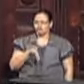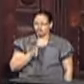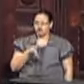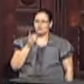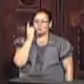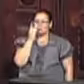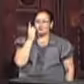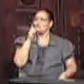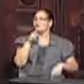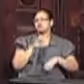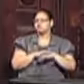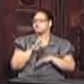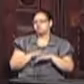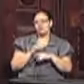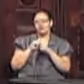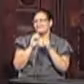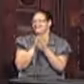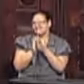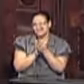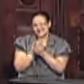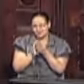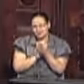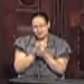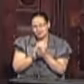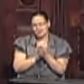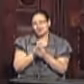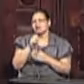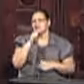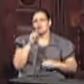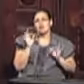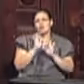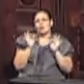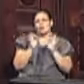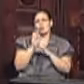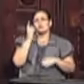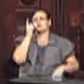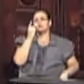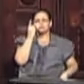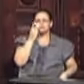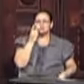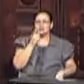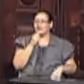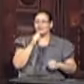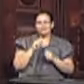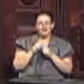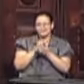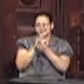e também não fez nada. Nenhum deputado aqui fez nada.